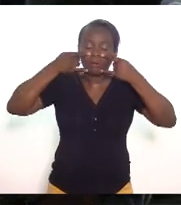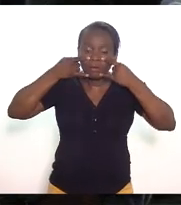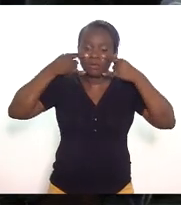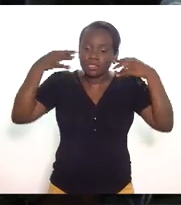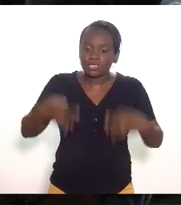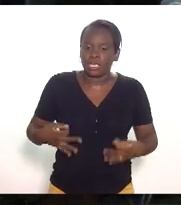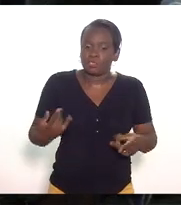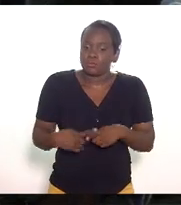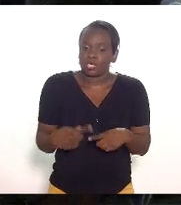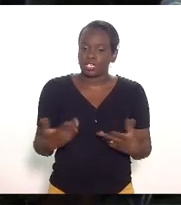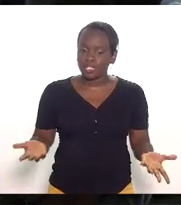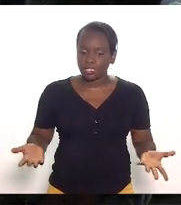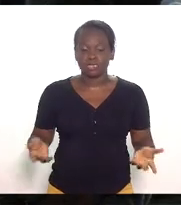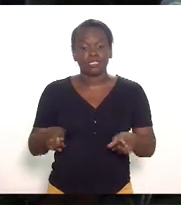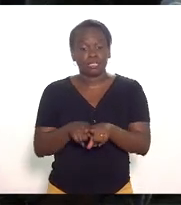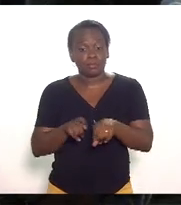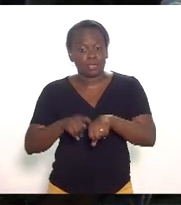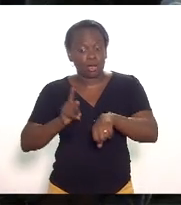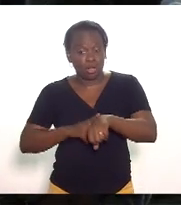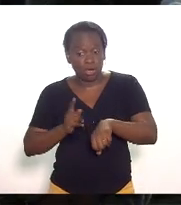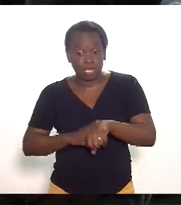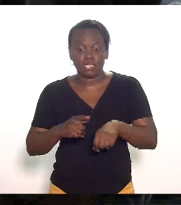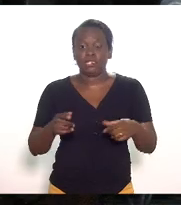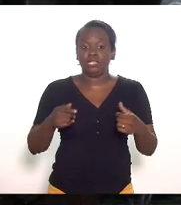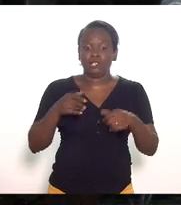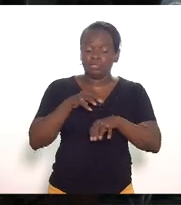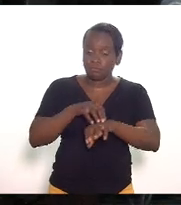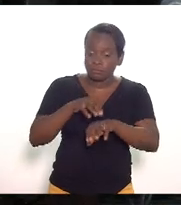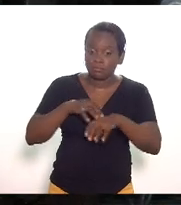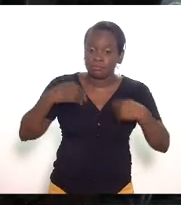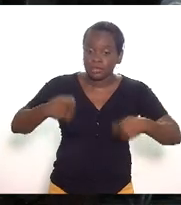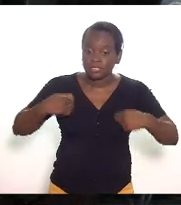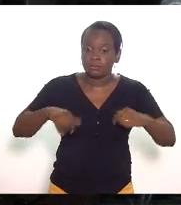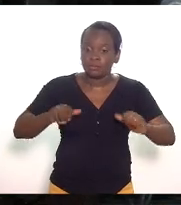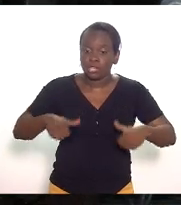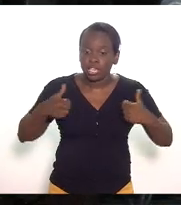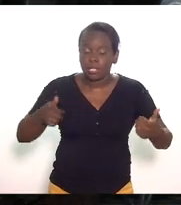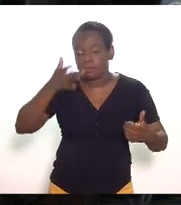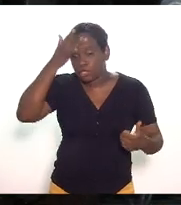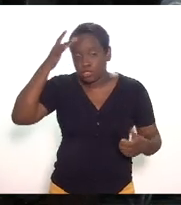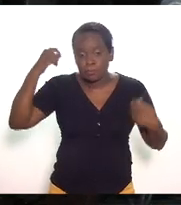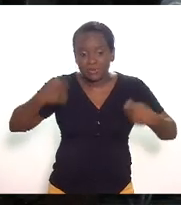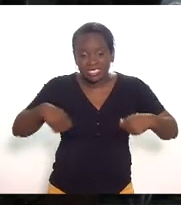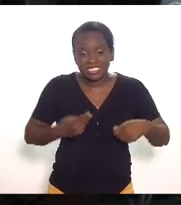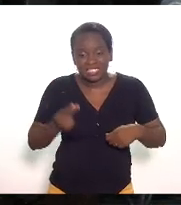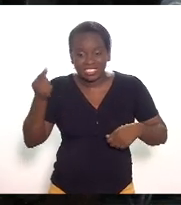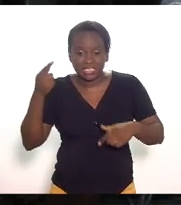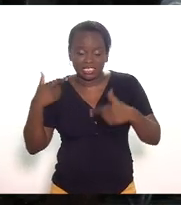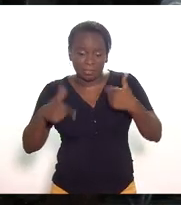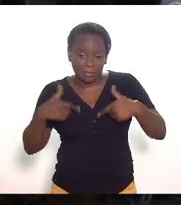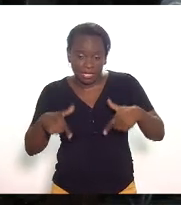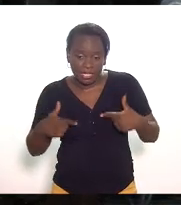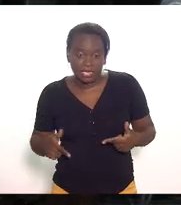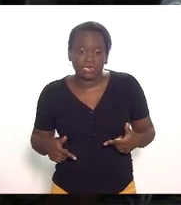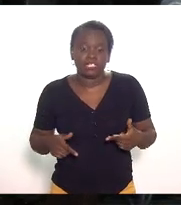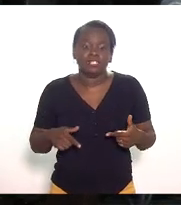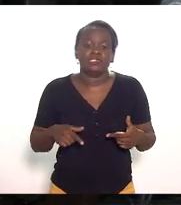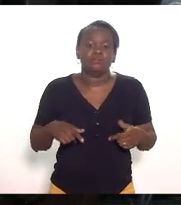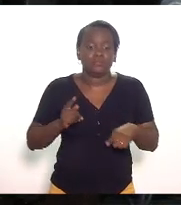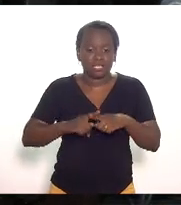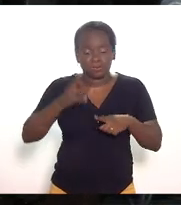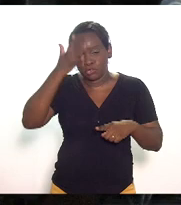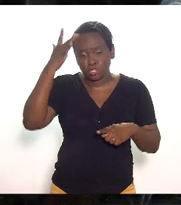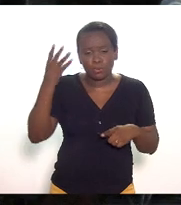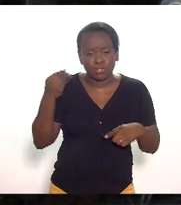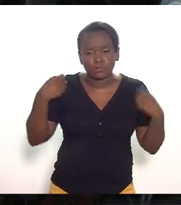rosto? Enfim. E os horários dessas conduções melhorar para que as pessoas que precisam sair de casa para trabalhar, que tem muita